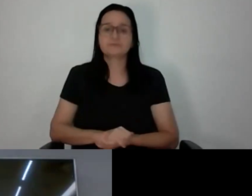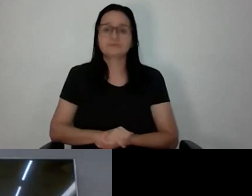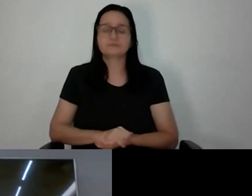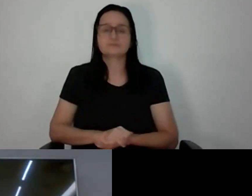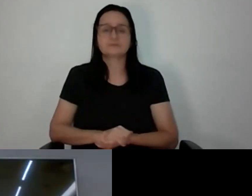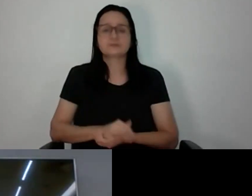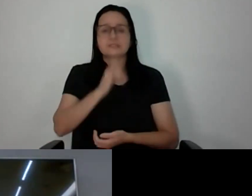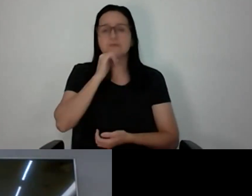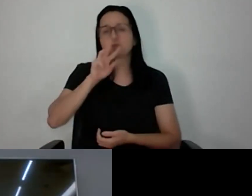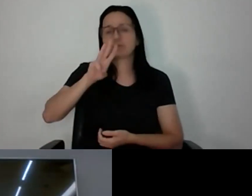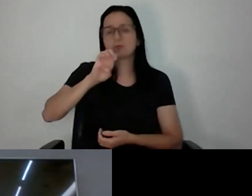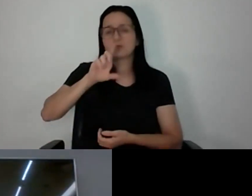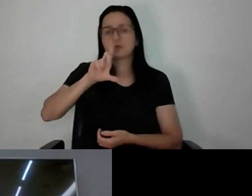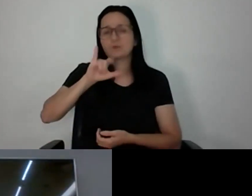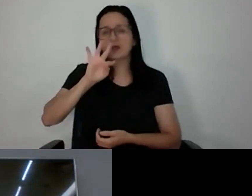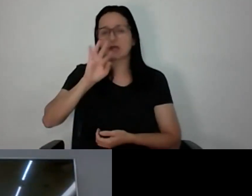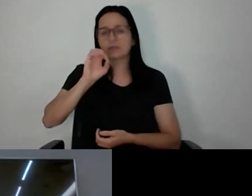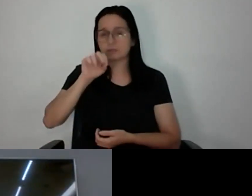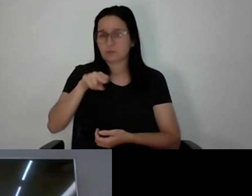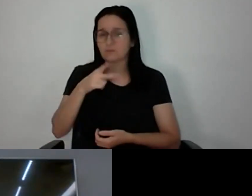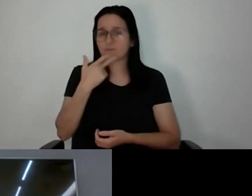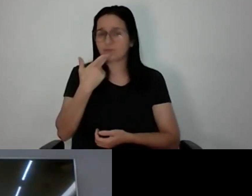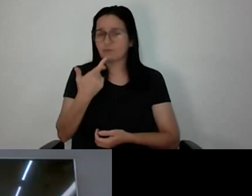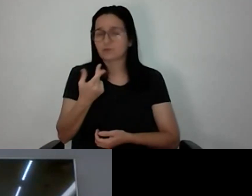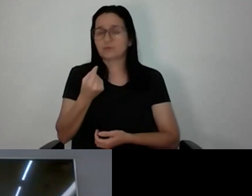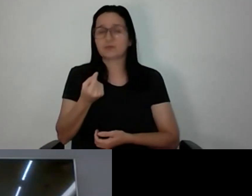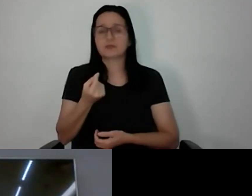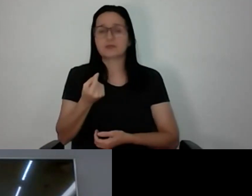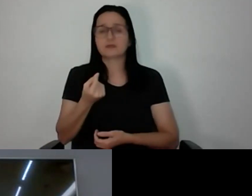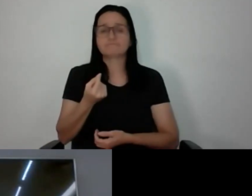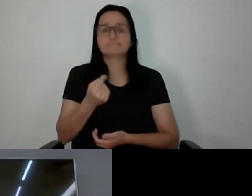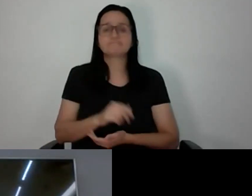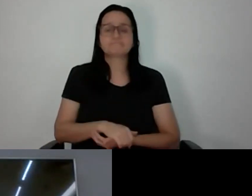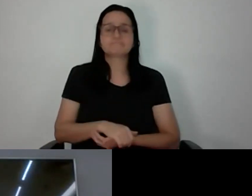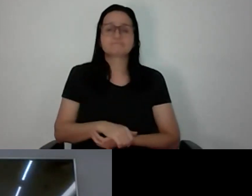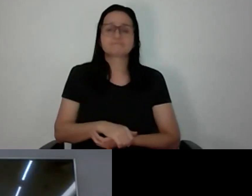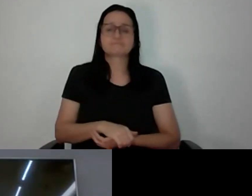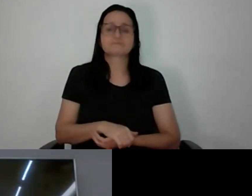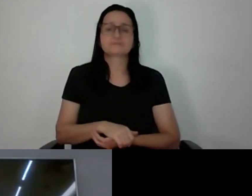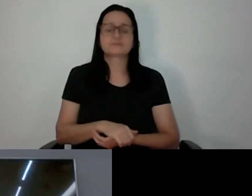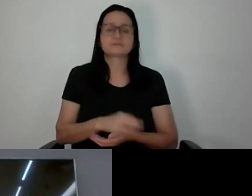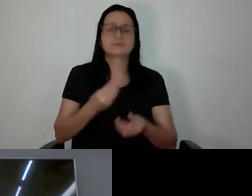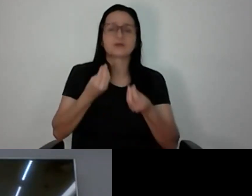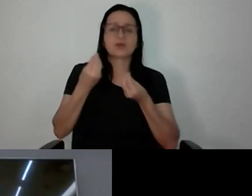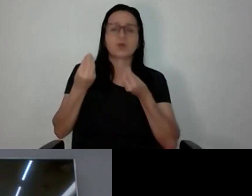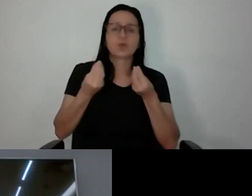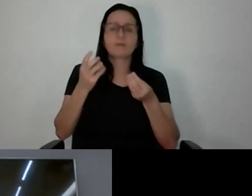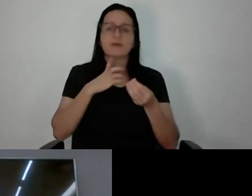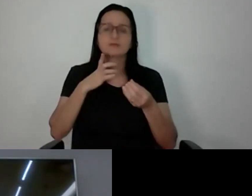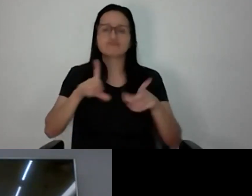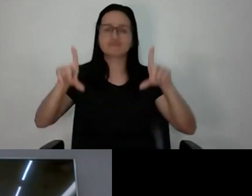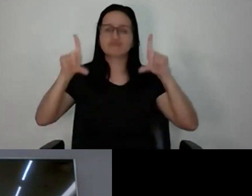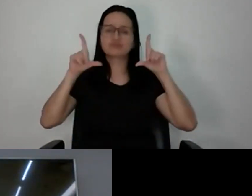Wellington Ximenes falou alguma coisa em relação à questão da aplicação da voz e rosto em relação ao direito